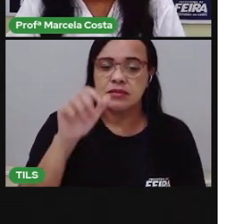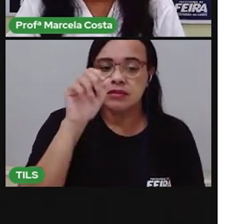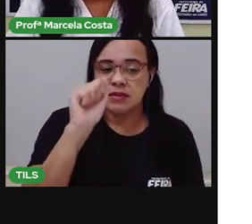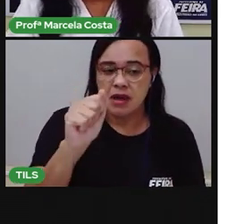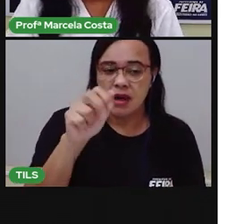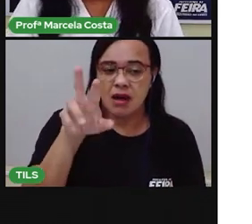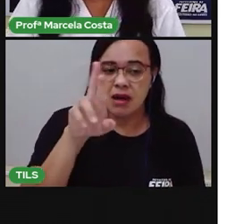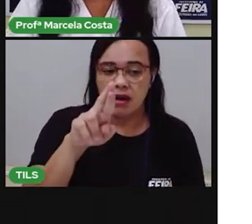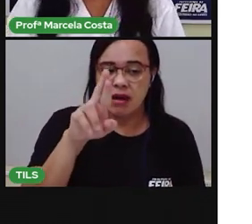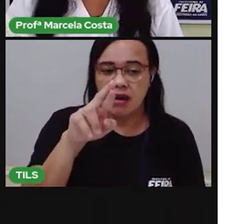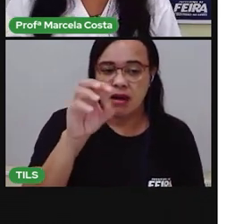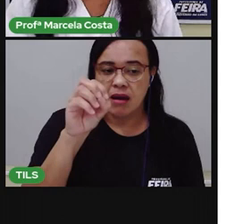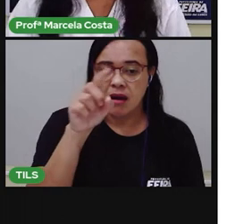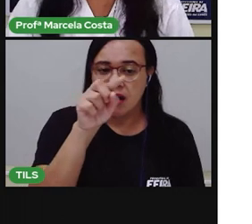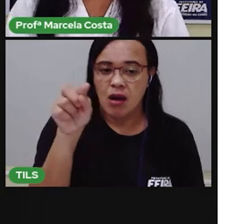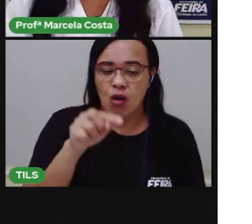arroz.